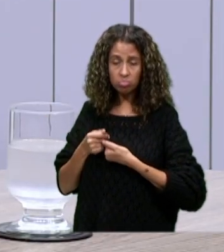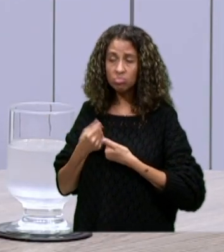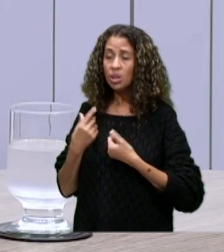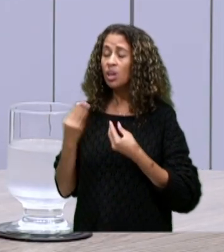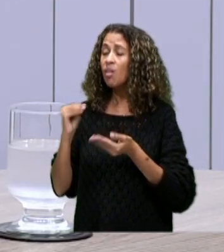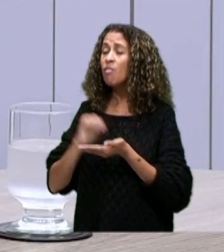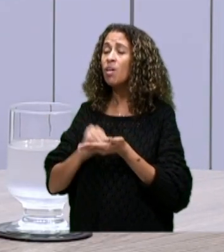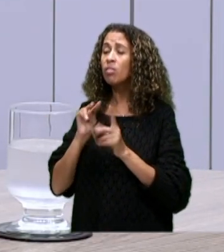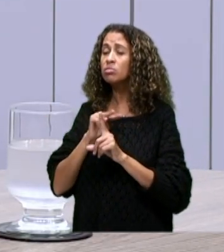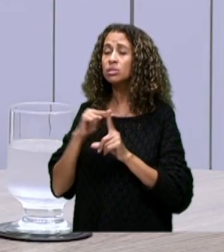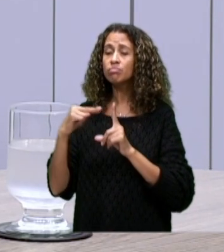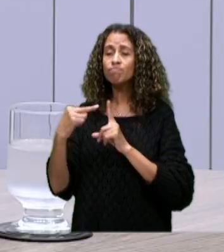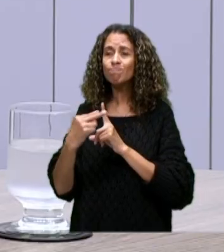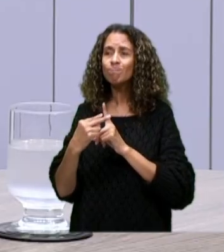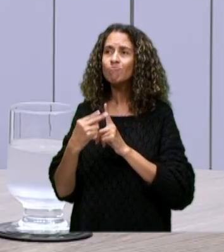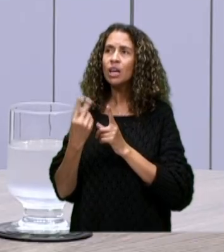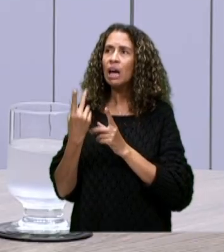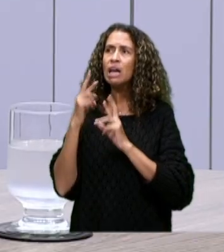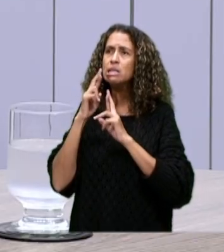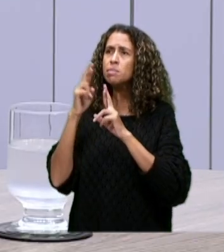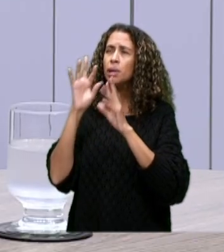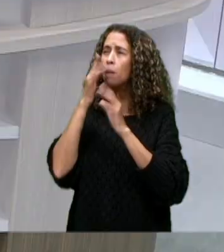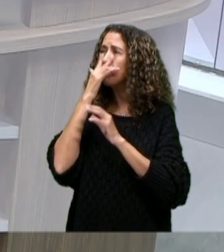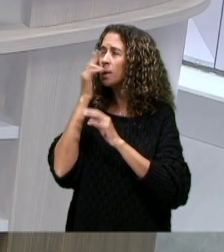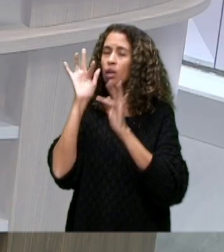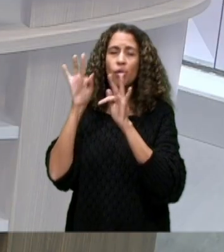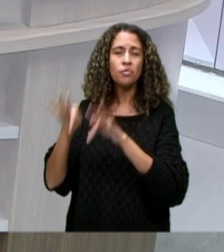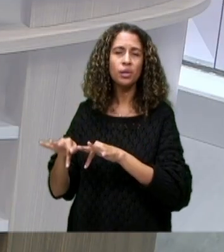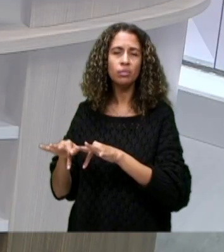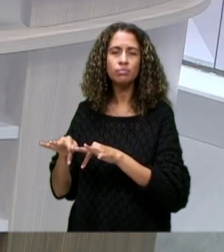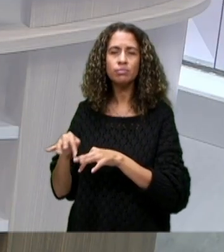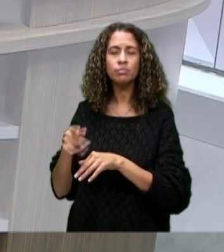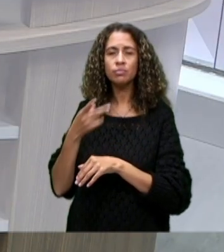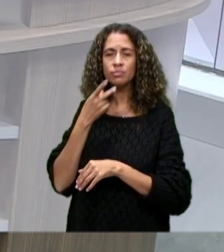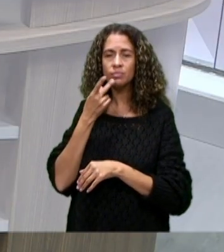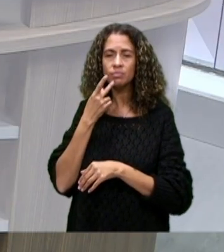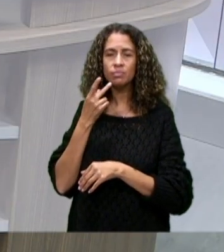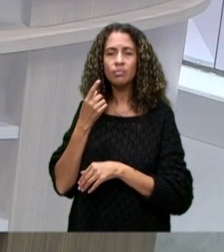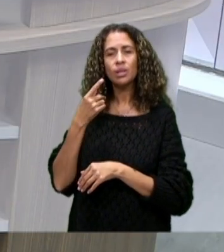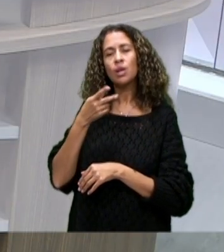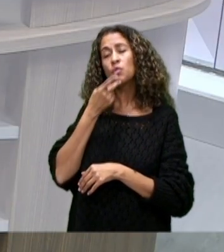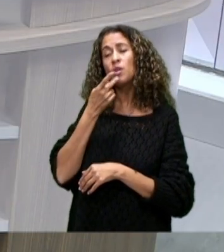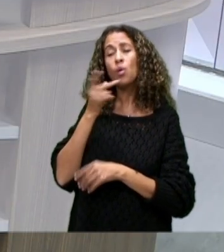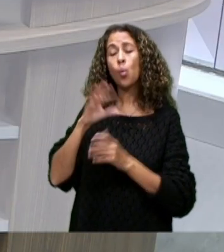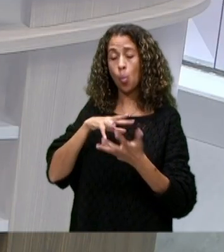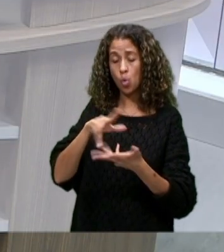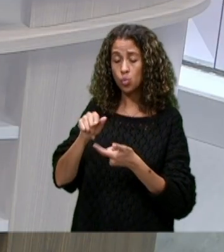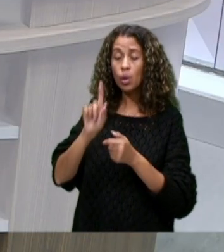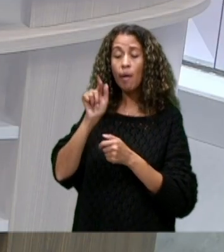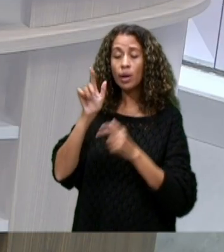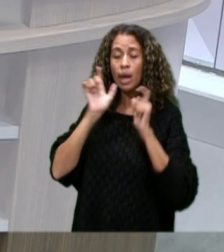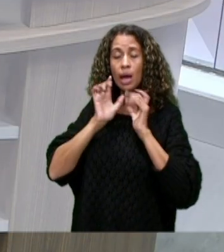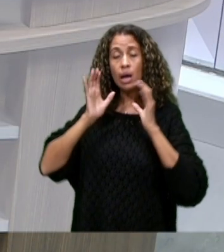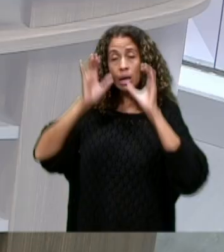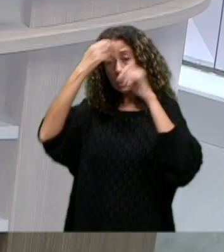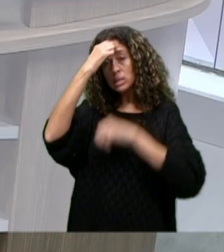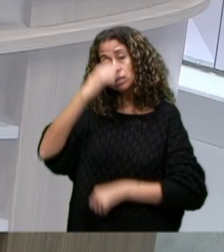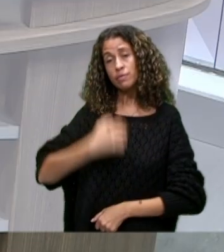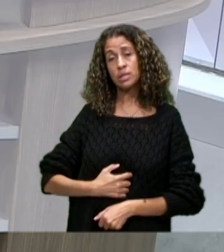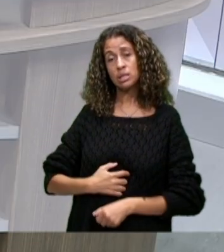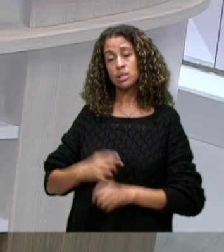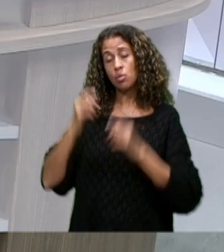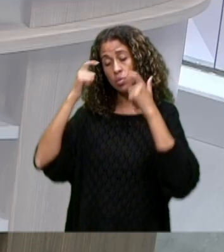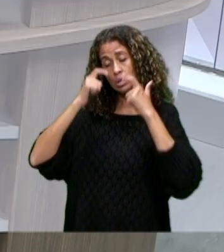perspectiva de durar muito tempo. Pelo menos quando a gente fala em mundo, eu sempre estou falando em civilização humana. Vai acabar o mundo? Vai acabar a civilização